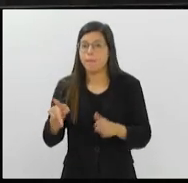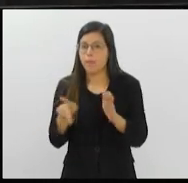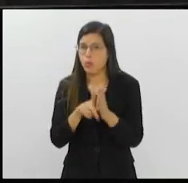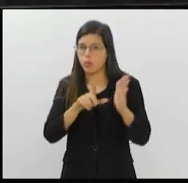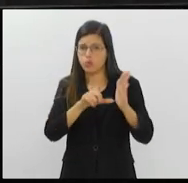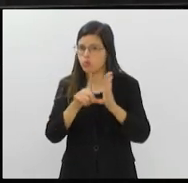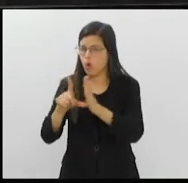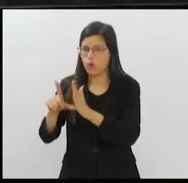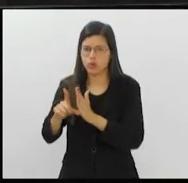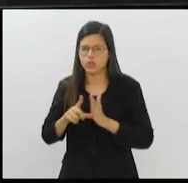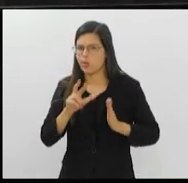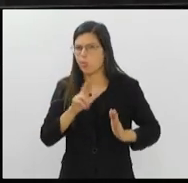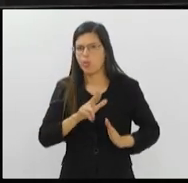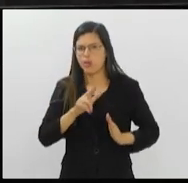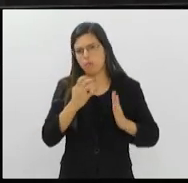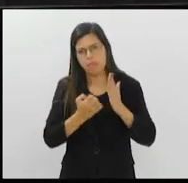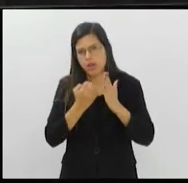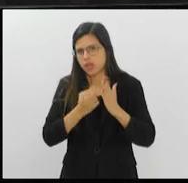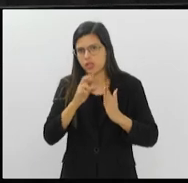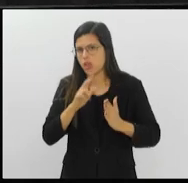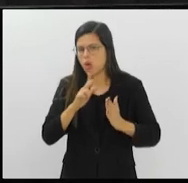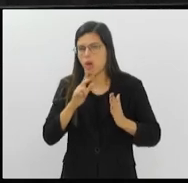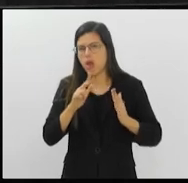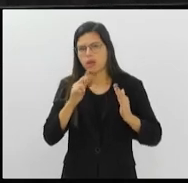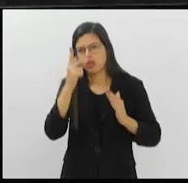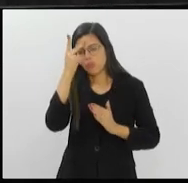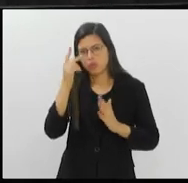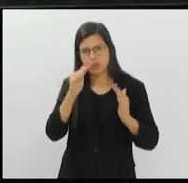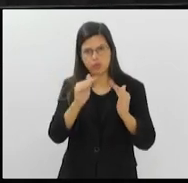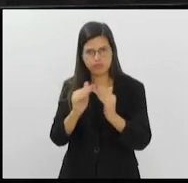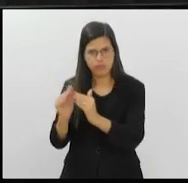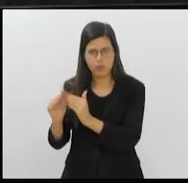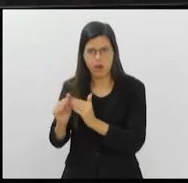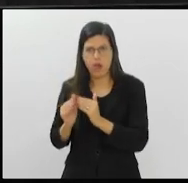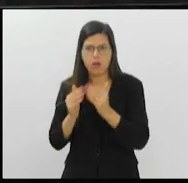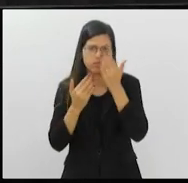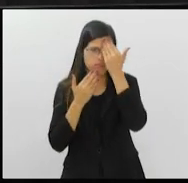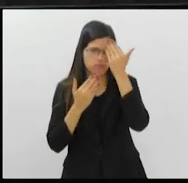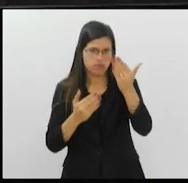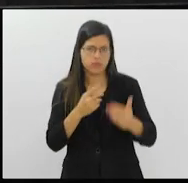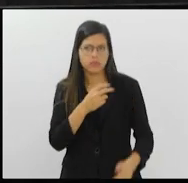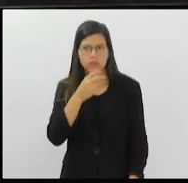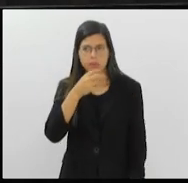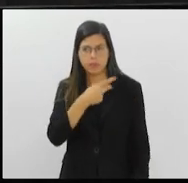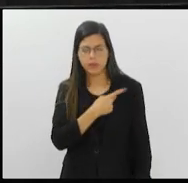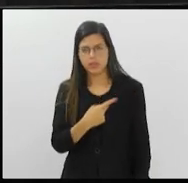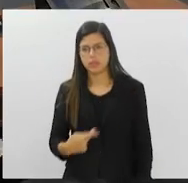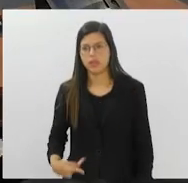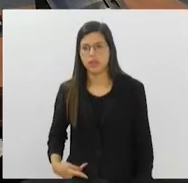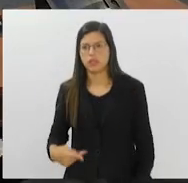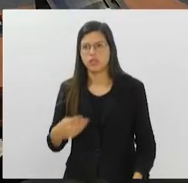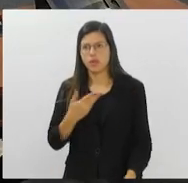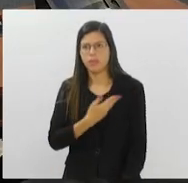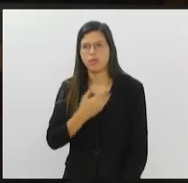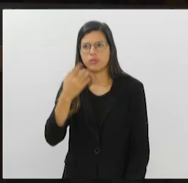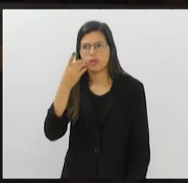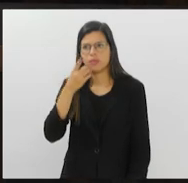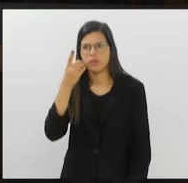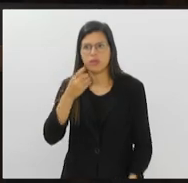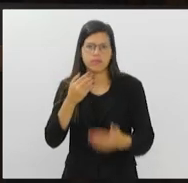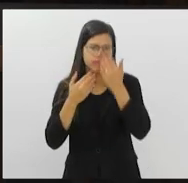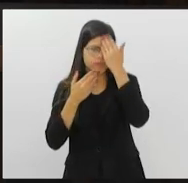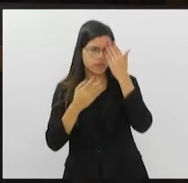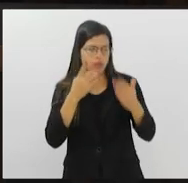não residenciais. Muito obrigado, senhor presidente, obrigado a todos os nobres colegas deputados. Muito obrigado, deputado Fábio